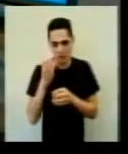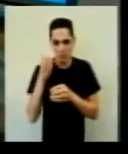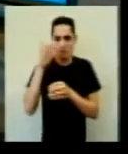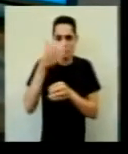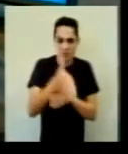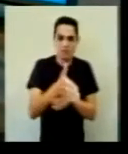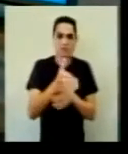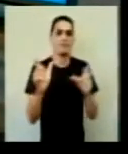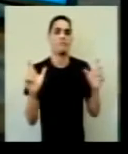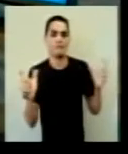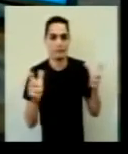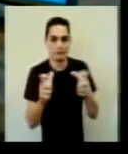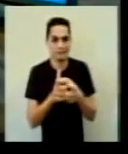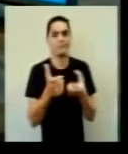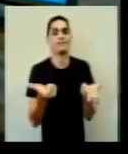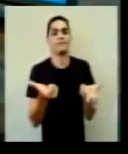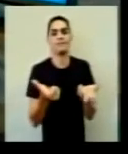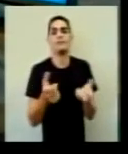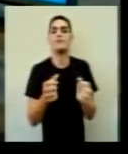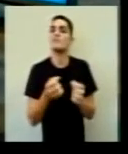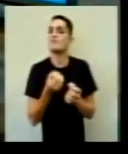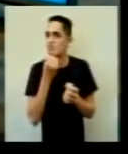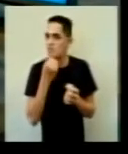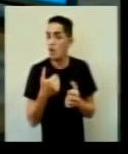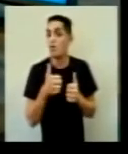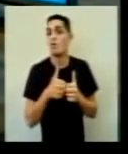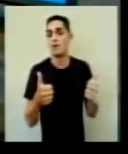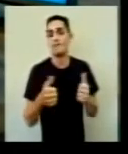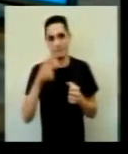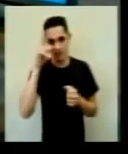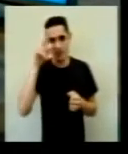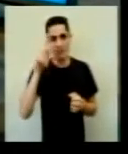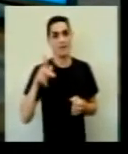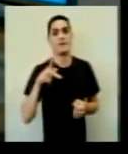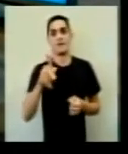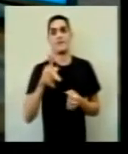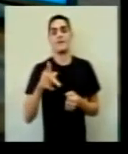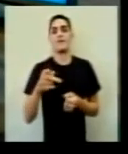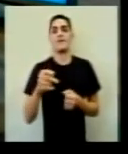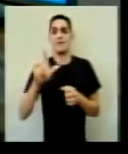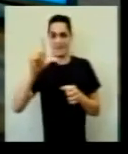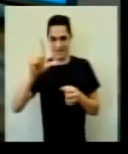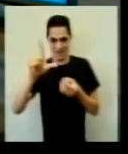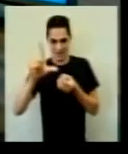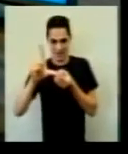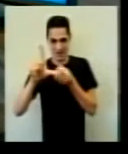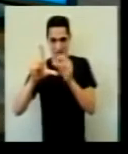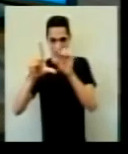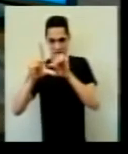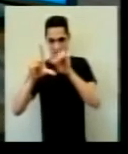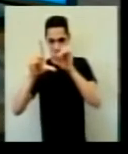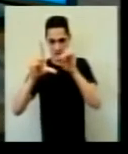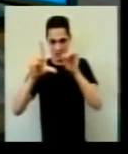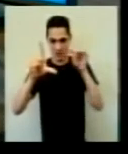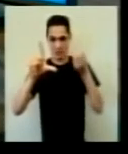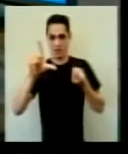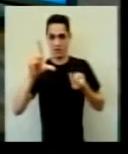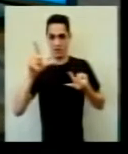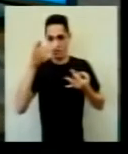1.115 casos. Ou seja, foi uma queda significativa. E